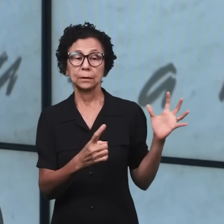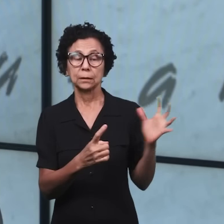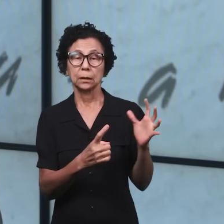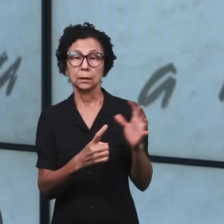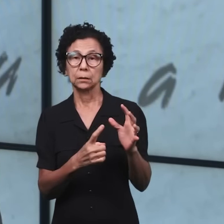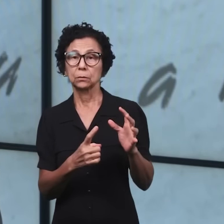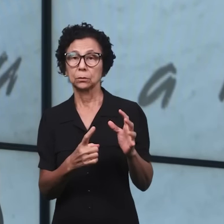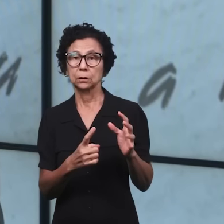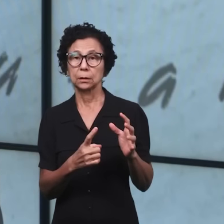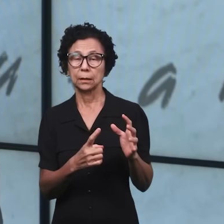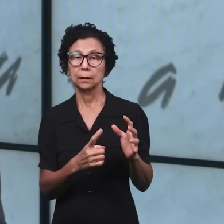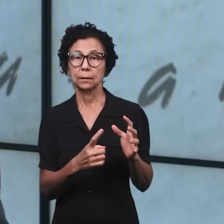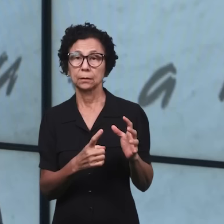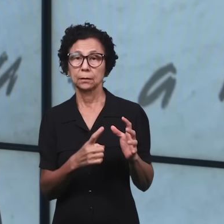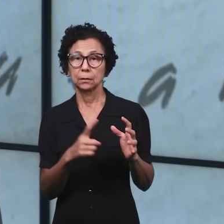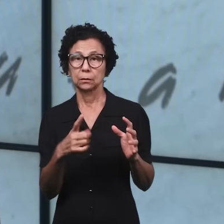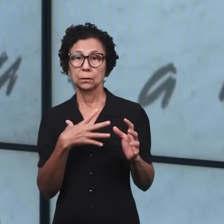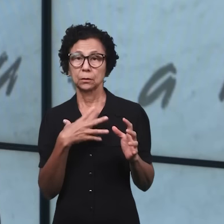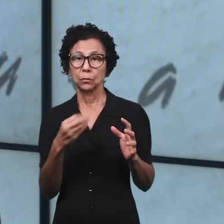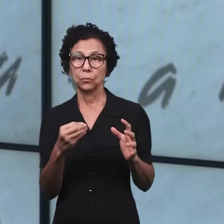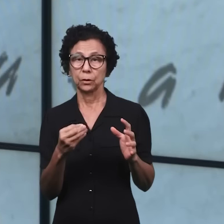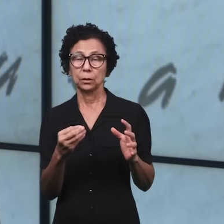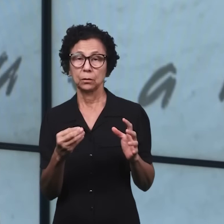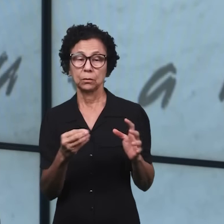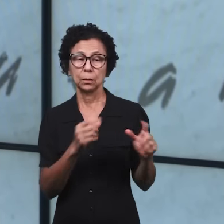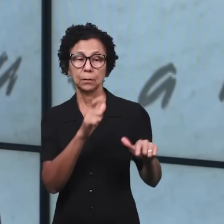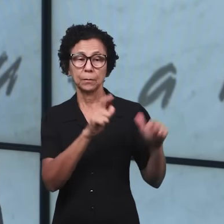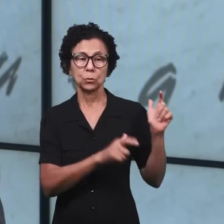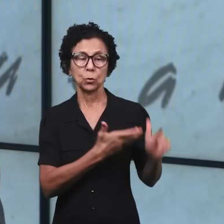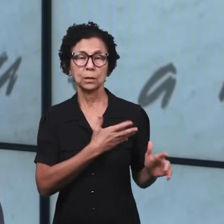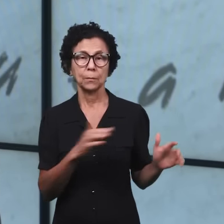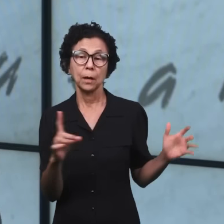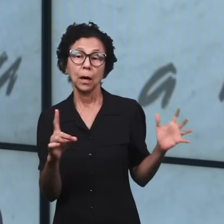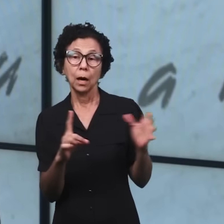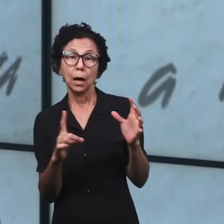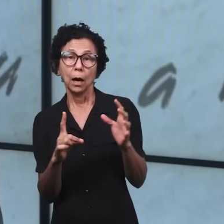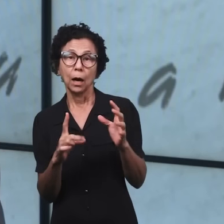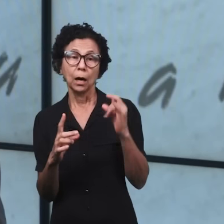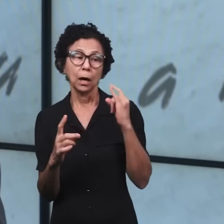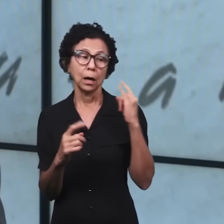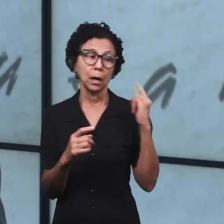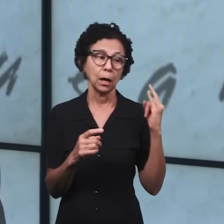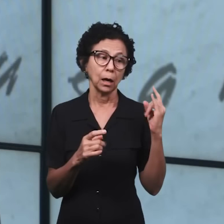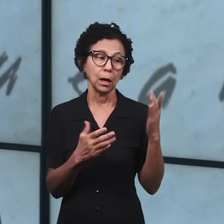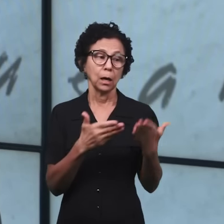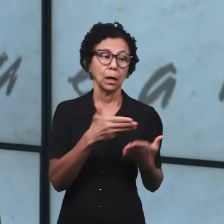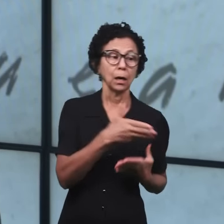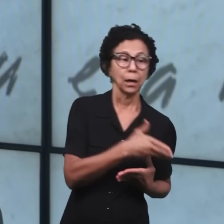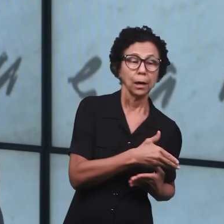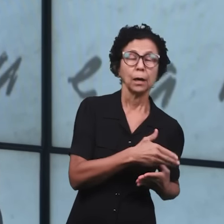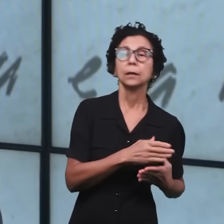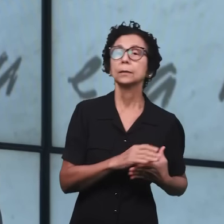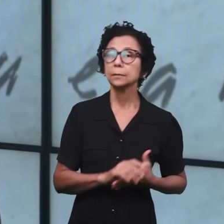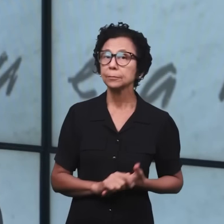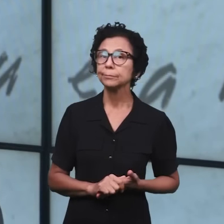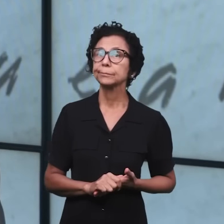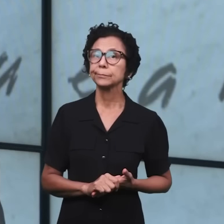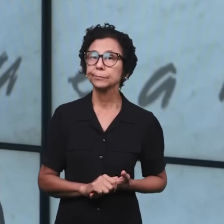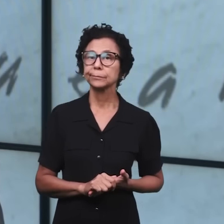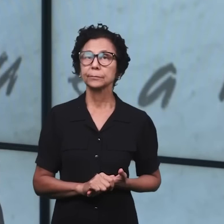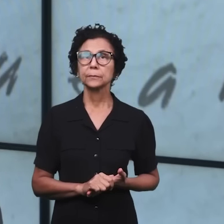jovem para fora, né? Mas Jesus está tocando no esquife, Glória a Deus. vai libertar, vai operar agora, né? Para que